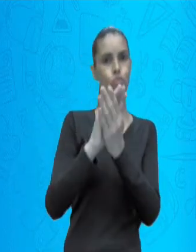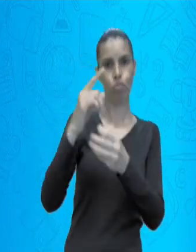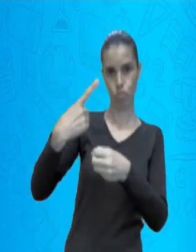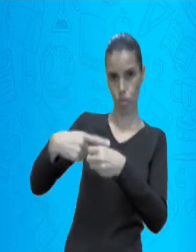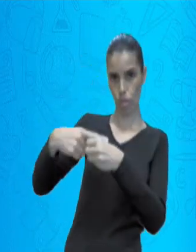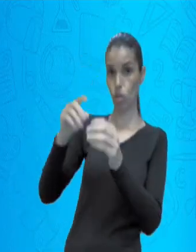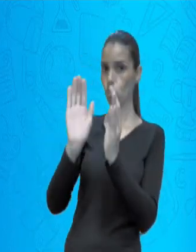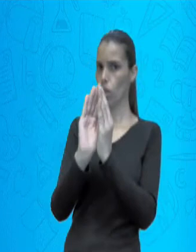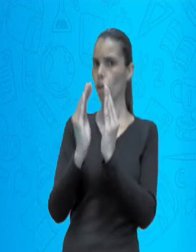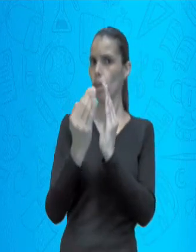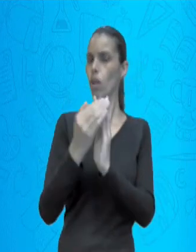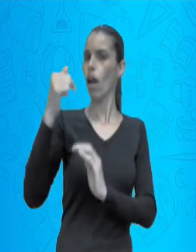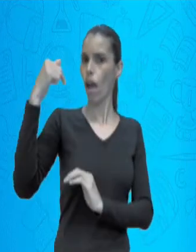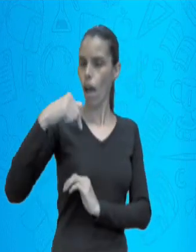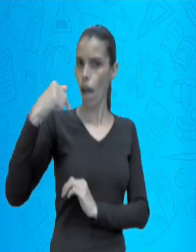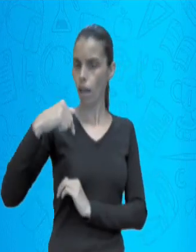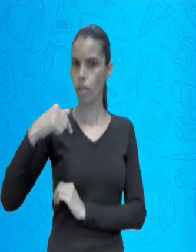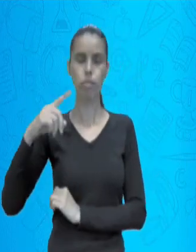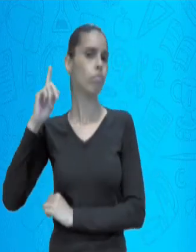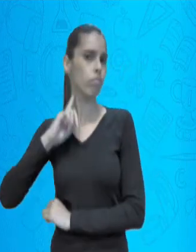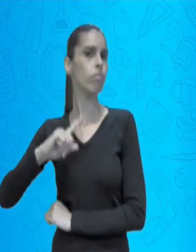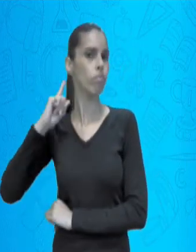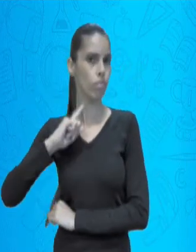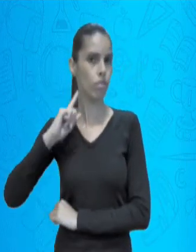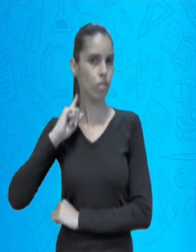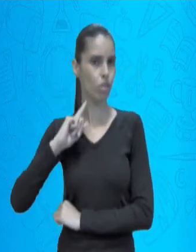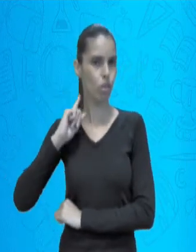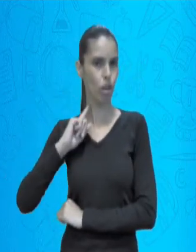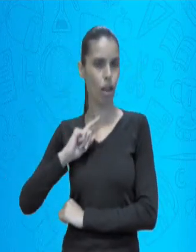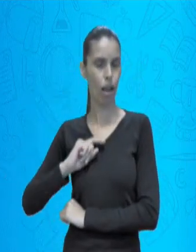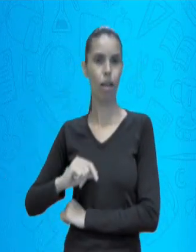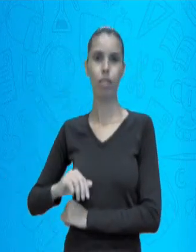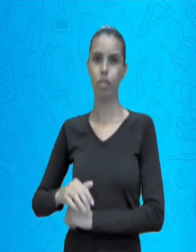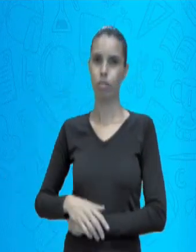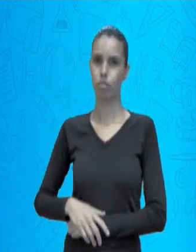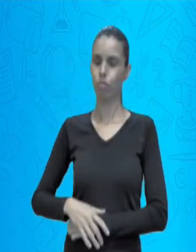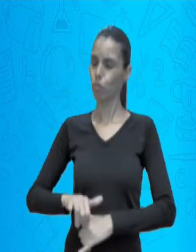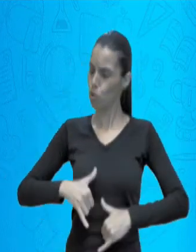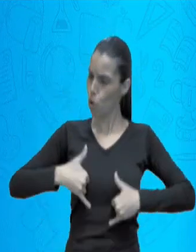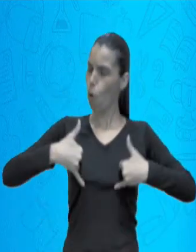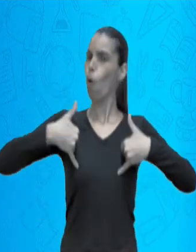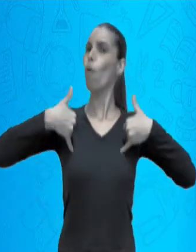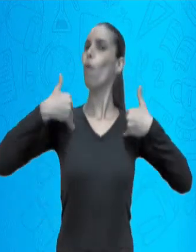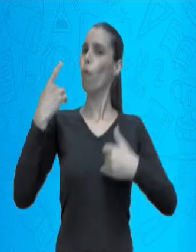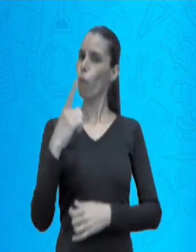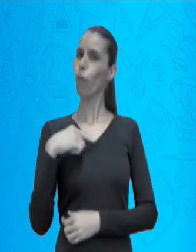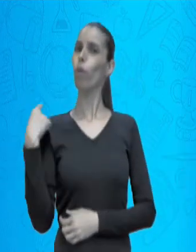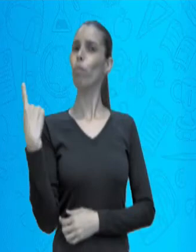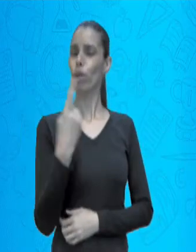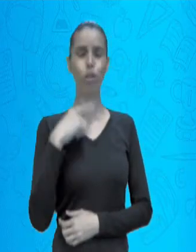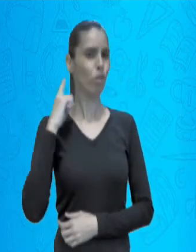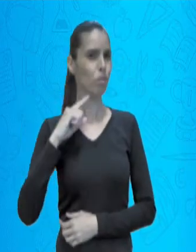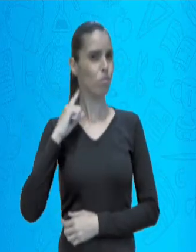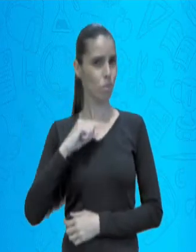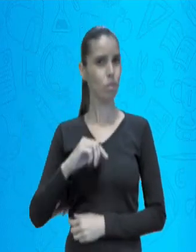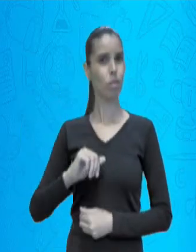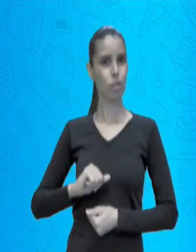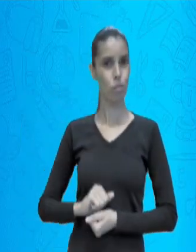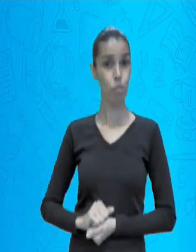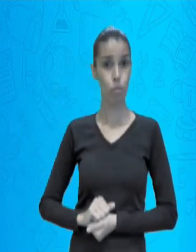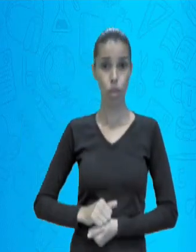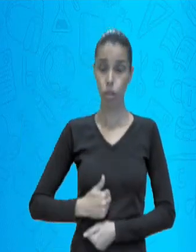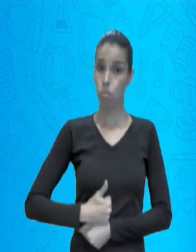Minas Gerais, olha que honra para a gente. Ele é o primeiro neto da